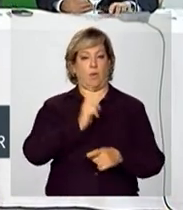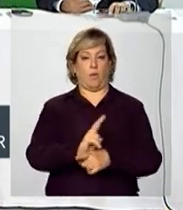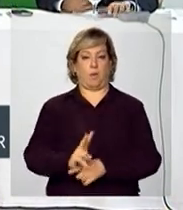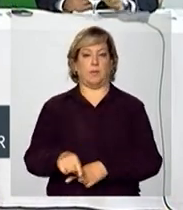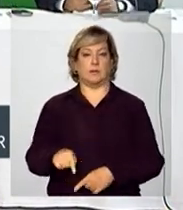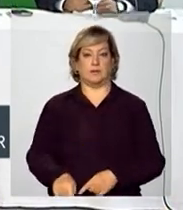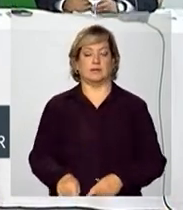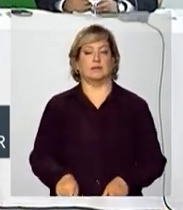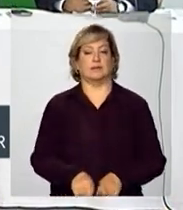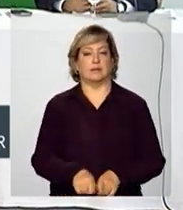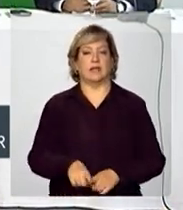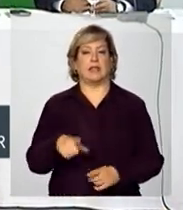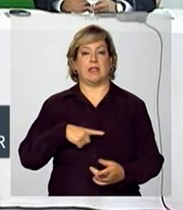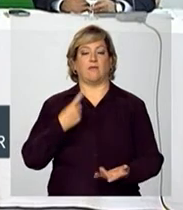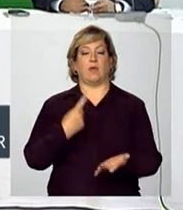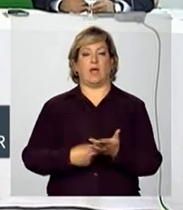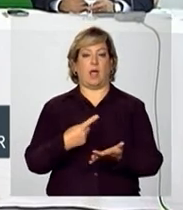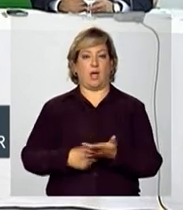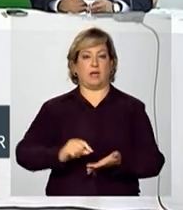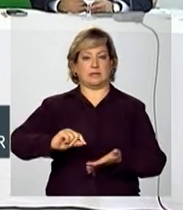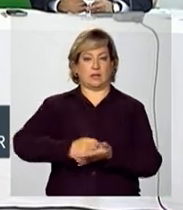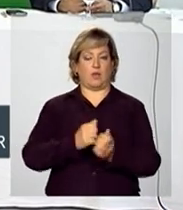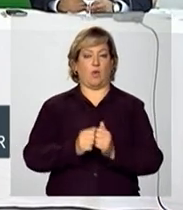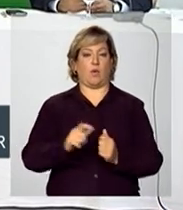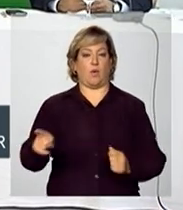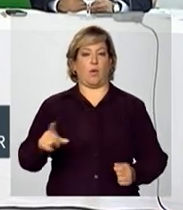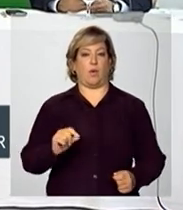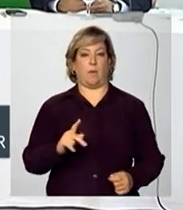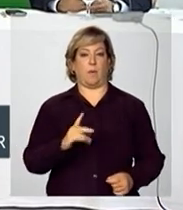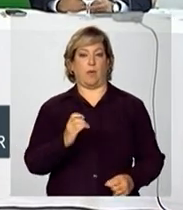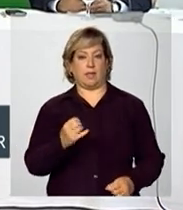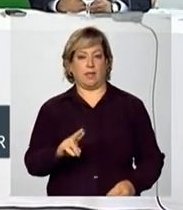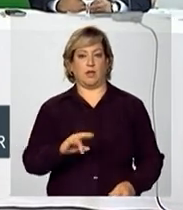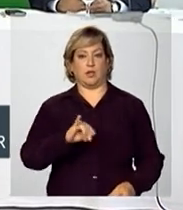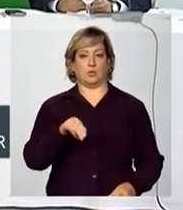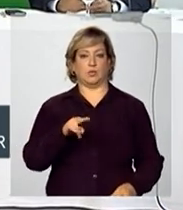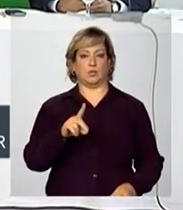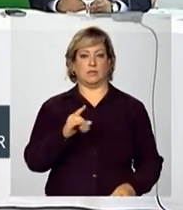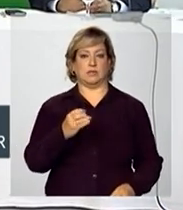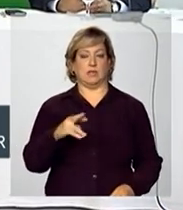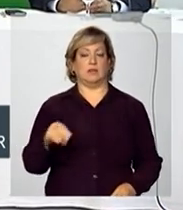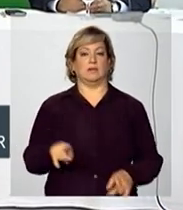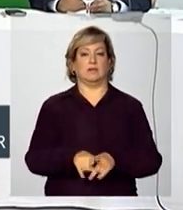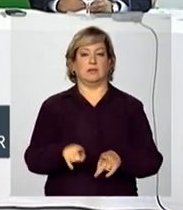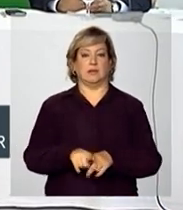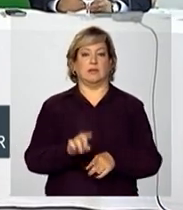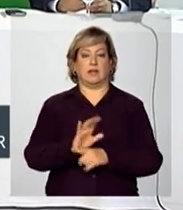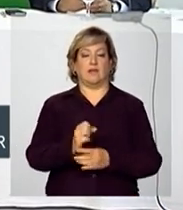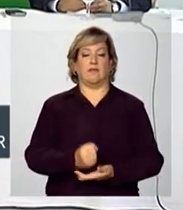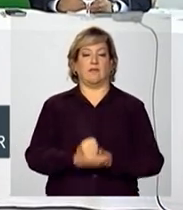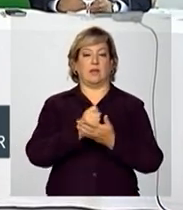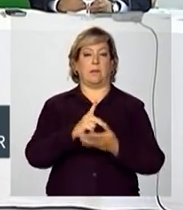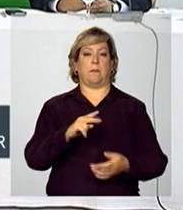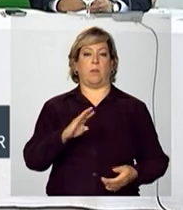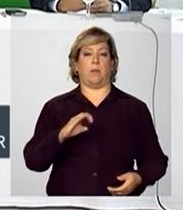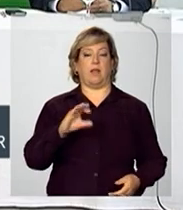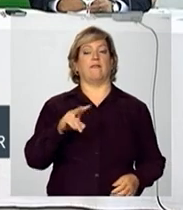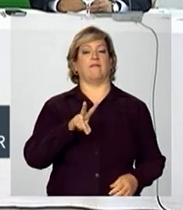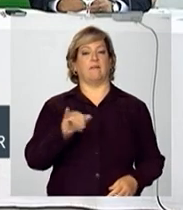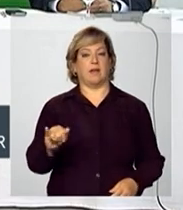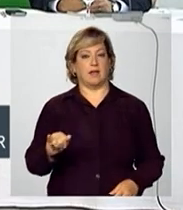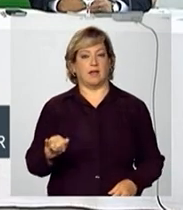houve um acordo assinado com o poder judiciário e com o ministério público e com a Defensoria Pública que vai